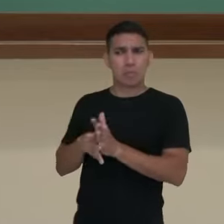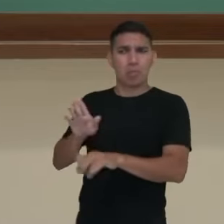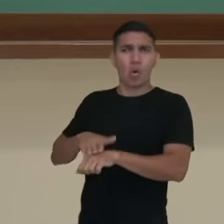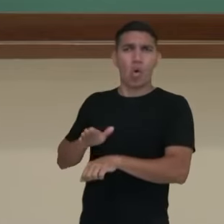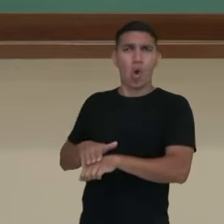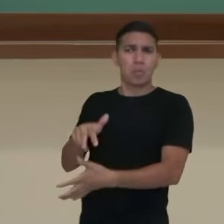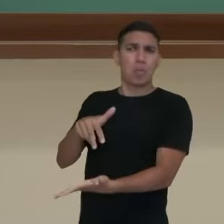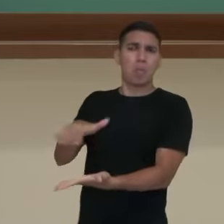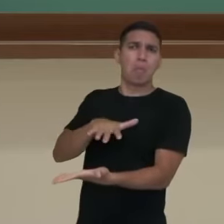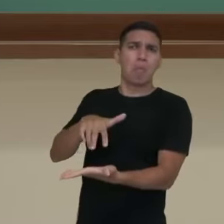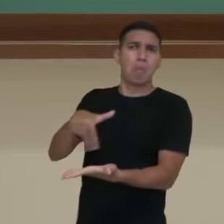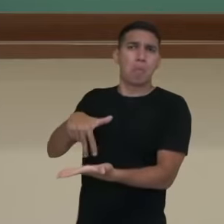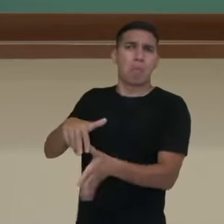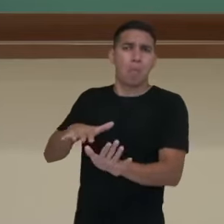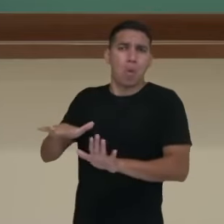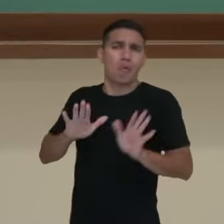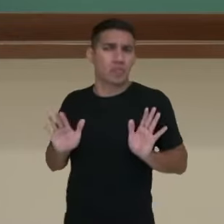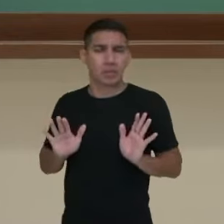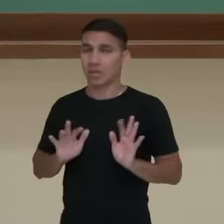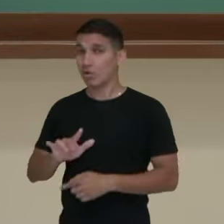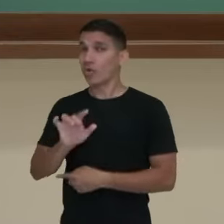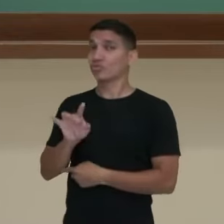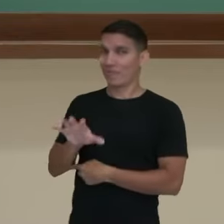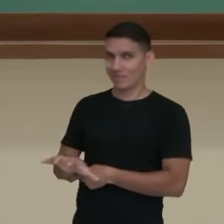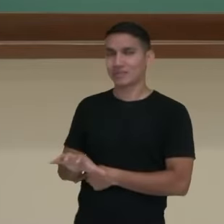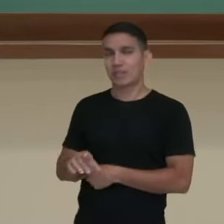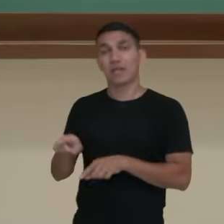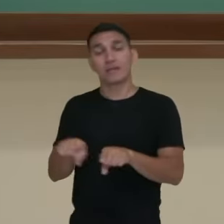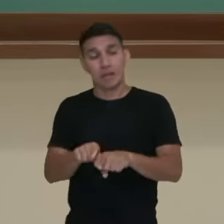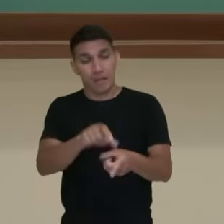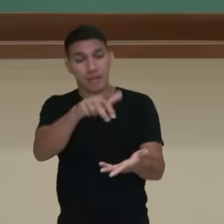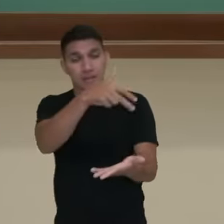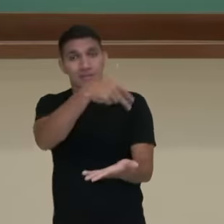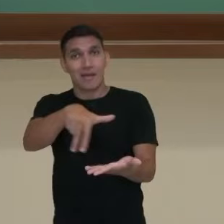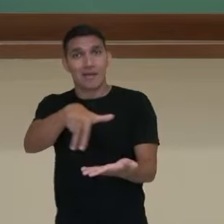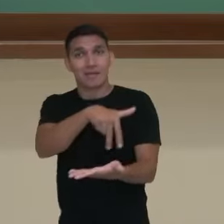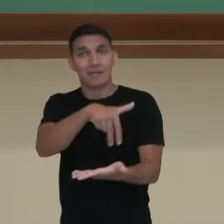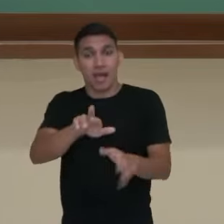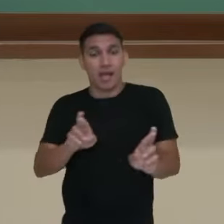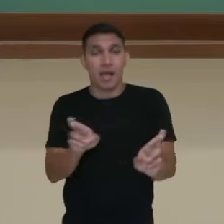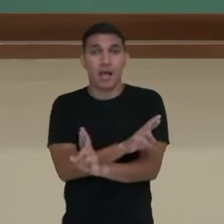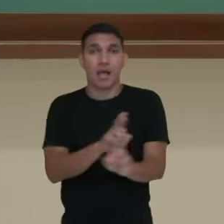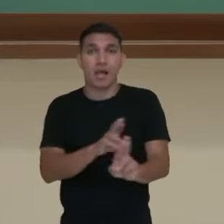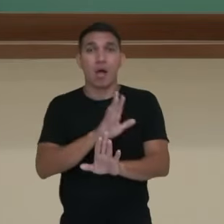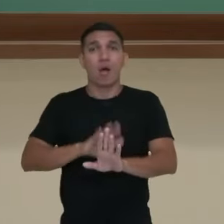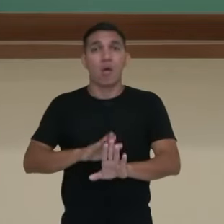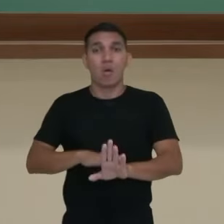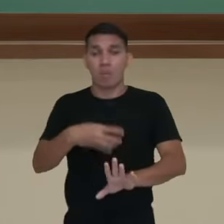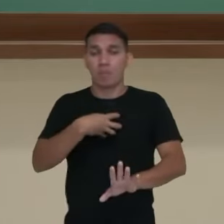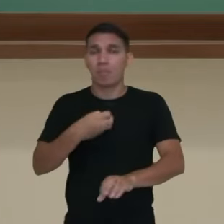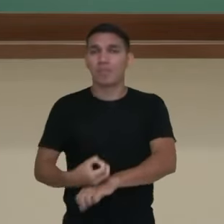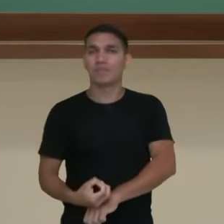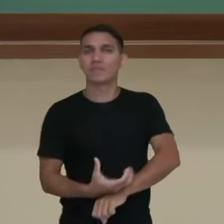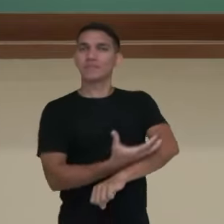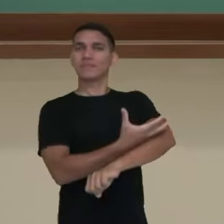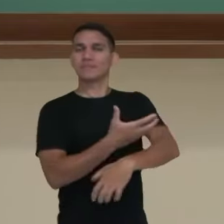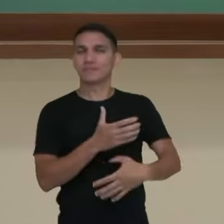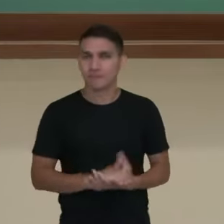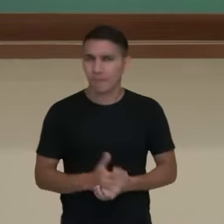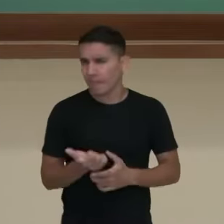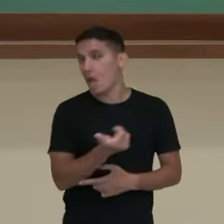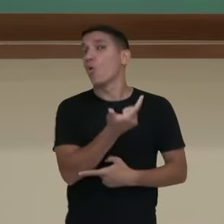para exercitar-se. Não, dançar envolve também a questão do nosso sentimento, né?